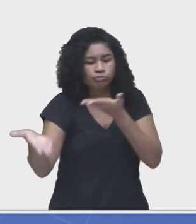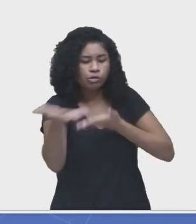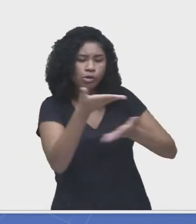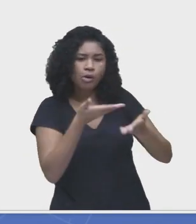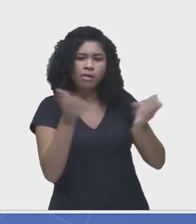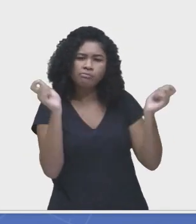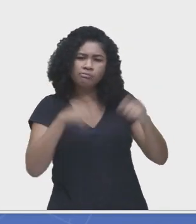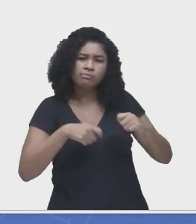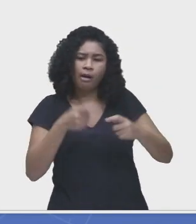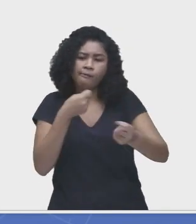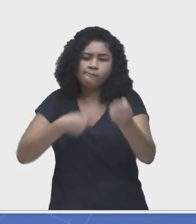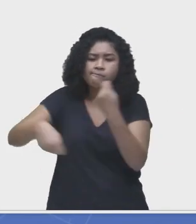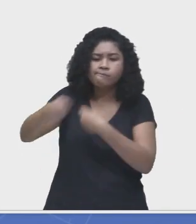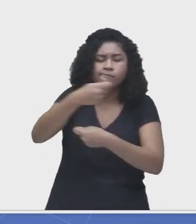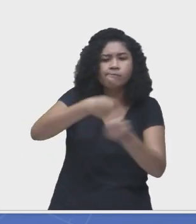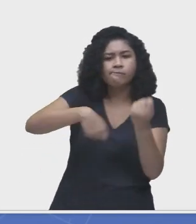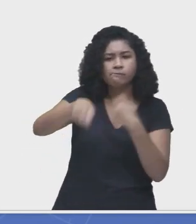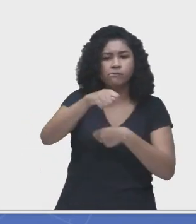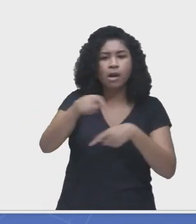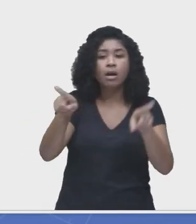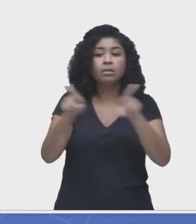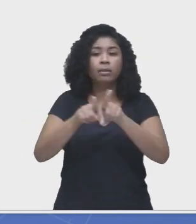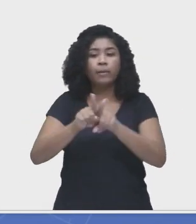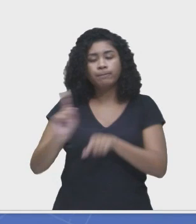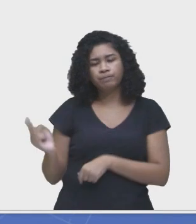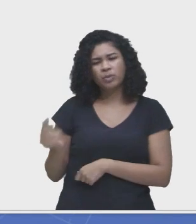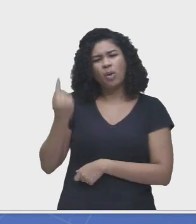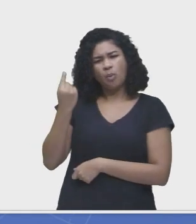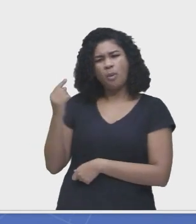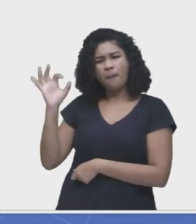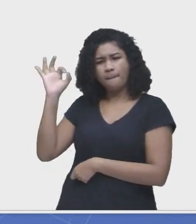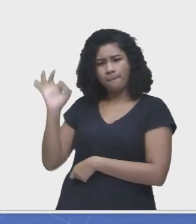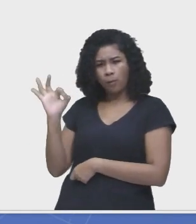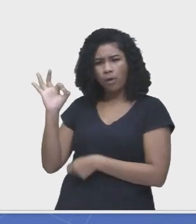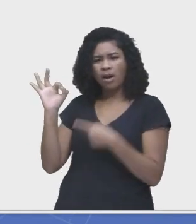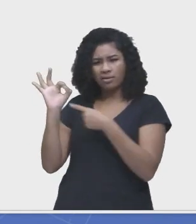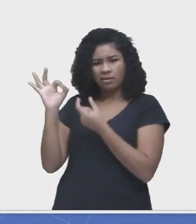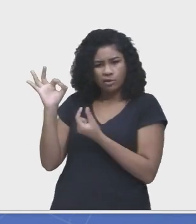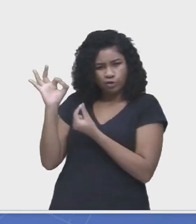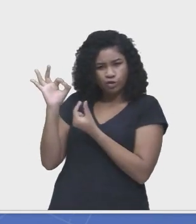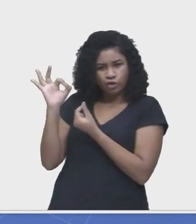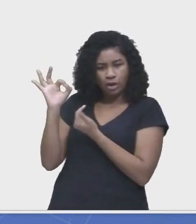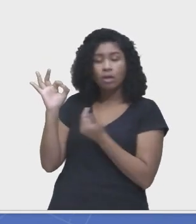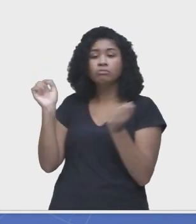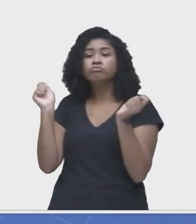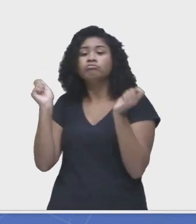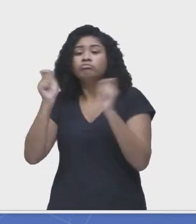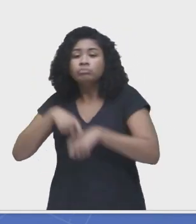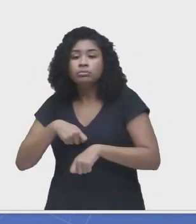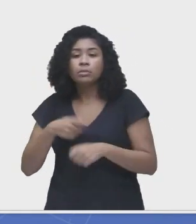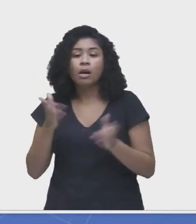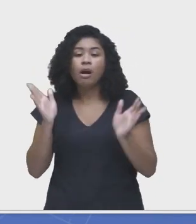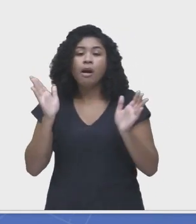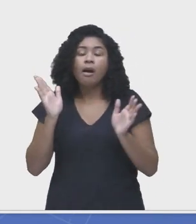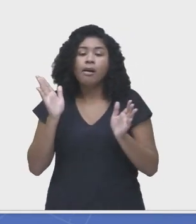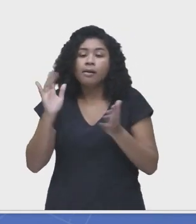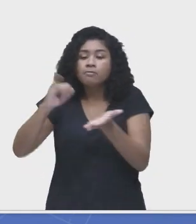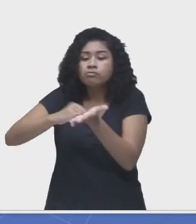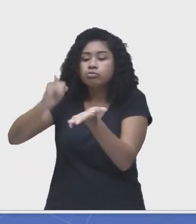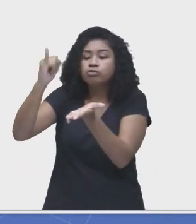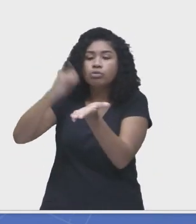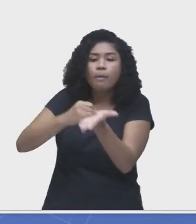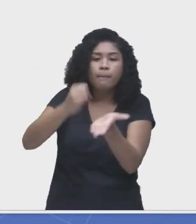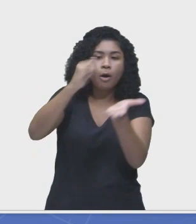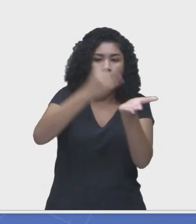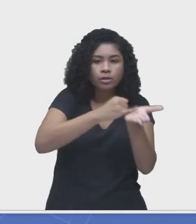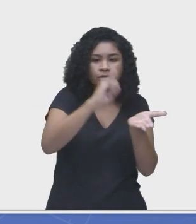forma também de controlar a cobrança de impostos. Como eu acabei de citar, imaginem dominar vários povos e cobrar